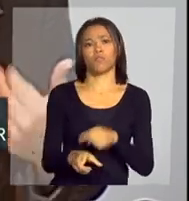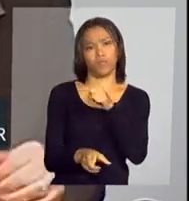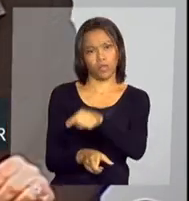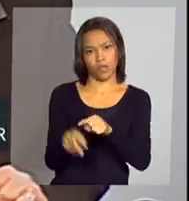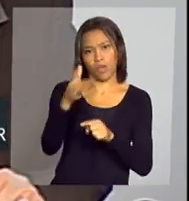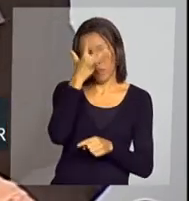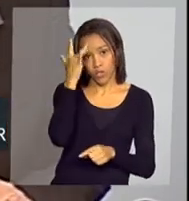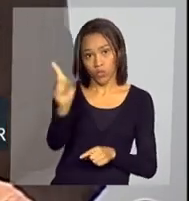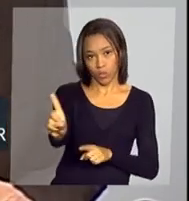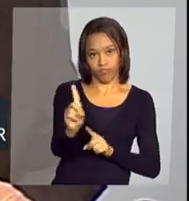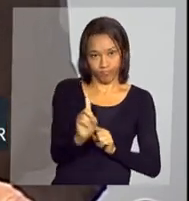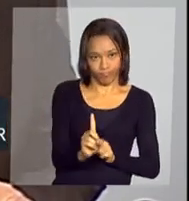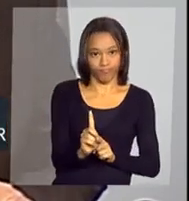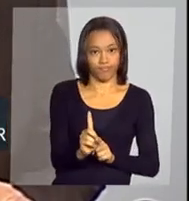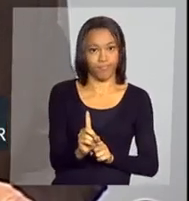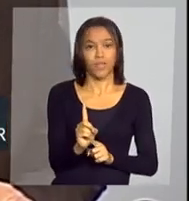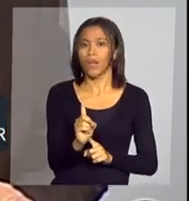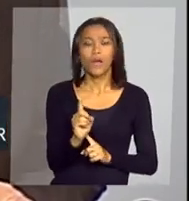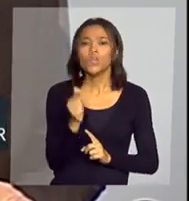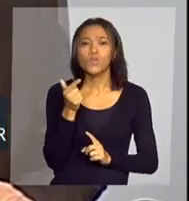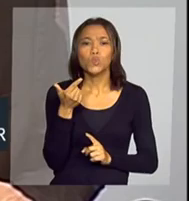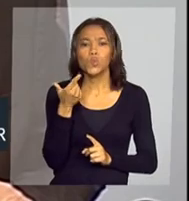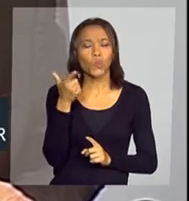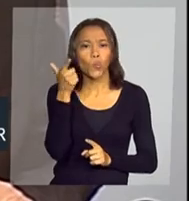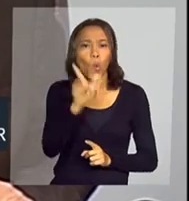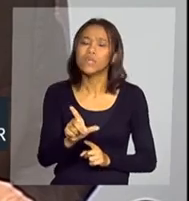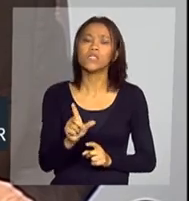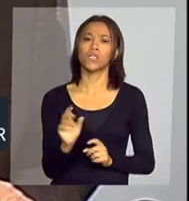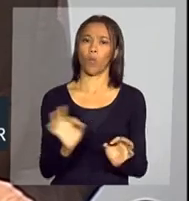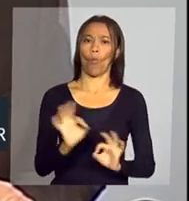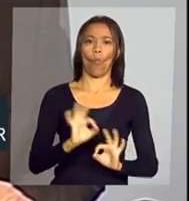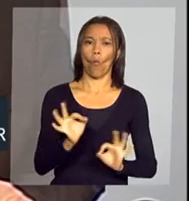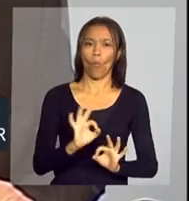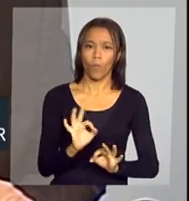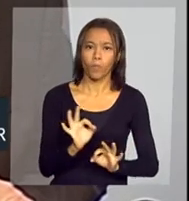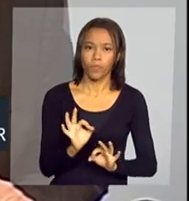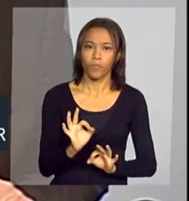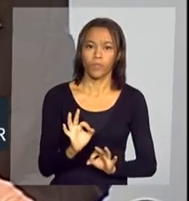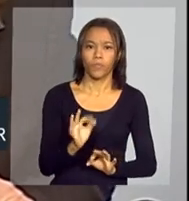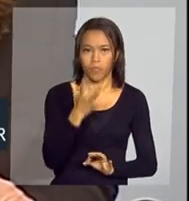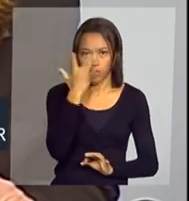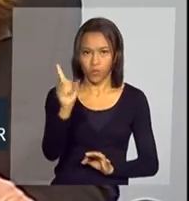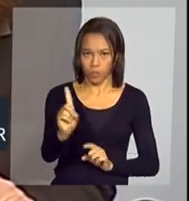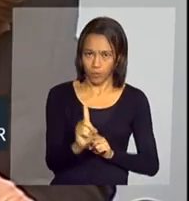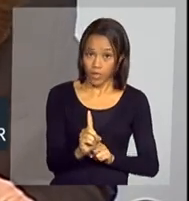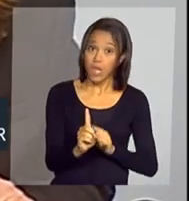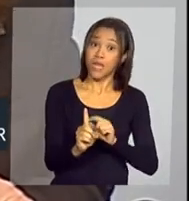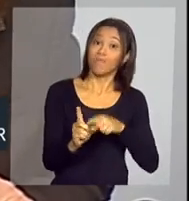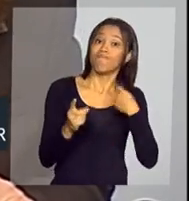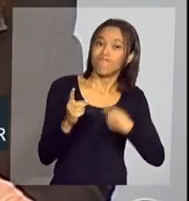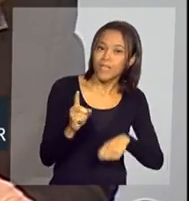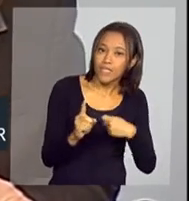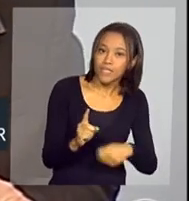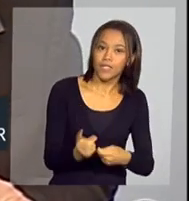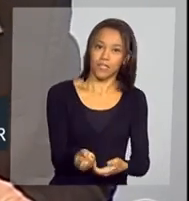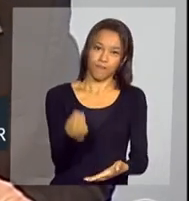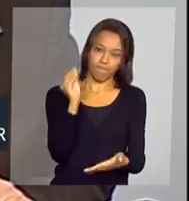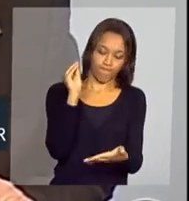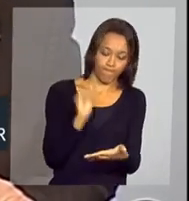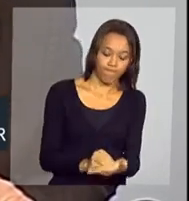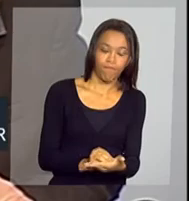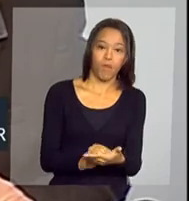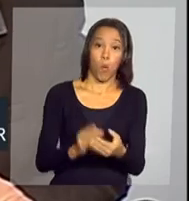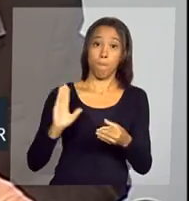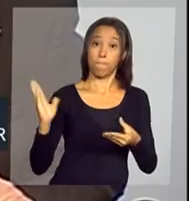Consumidor não houve êxito na parte para eliminar ele tem que abrir um processo